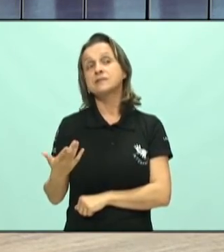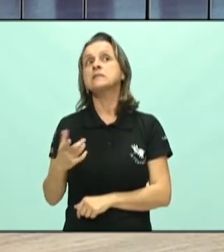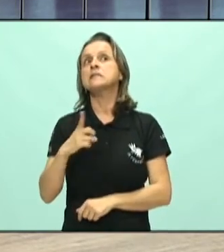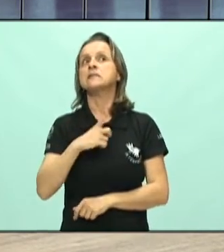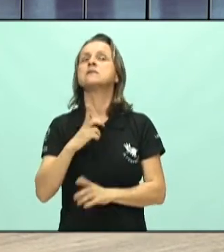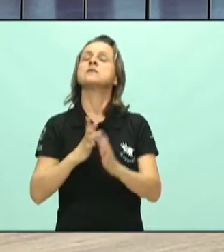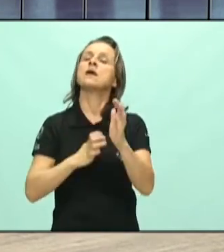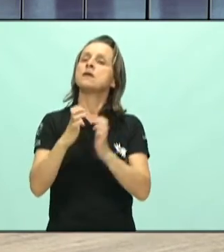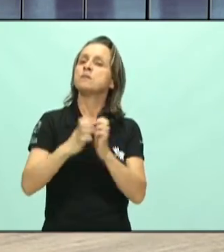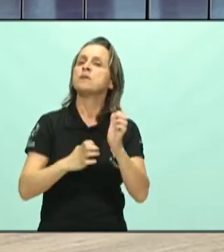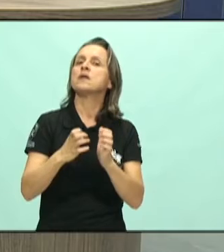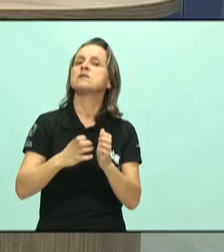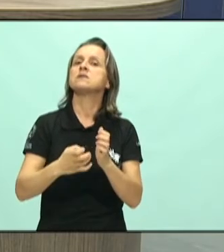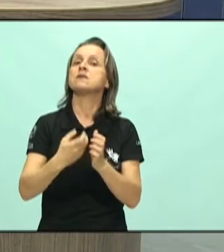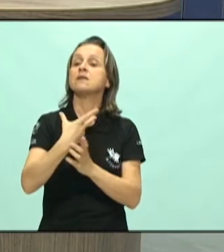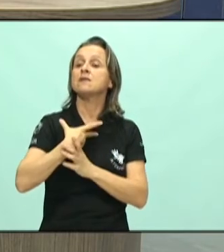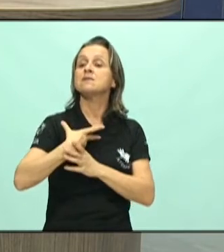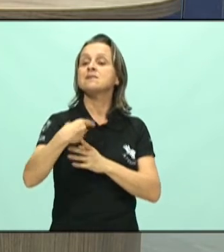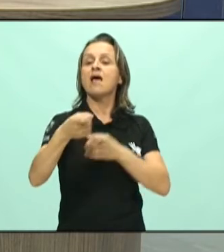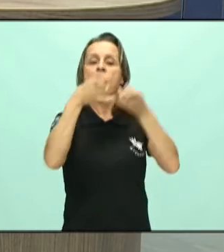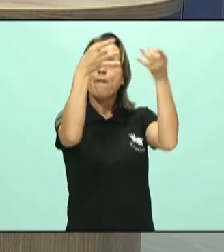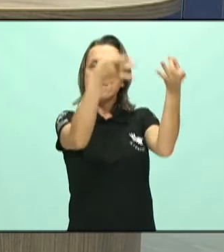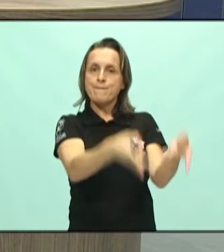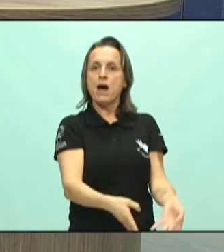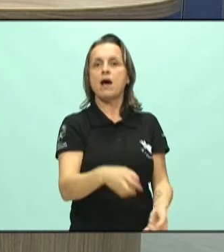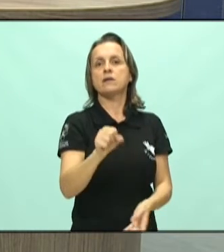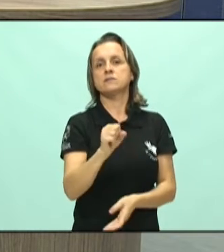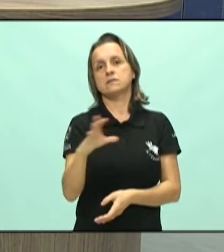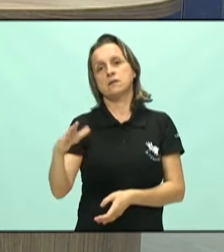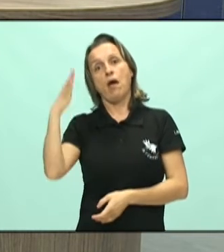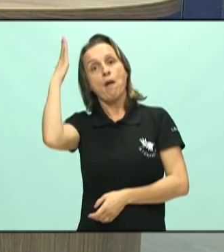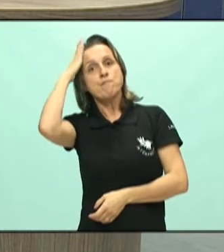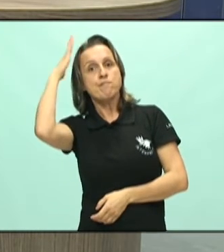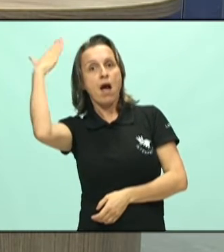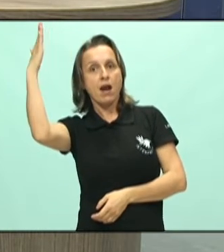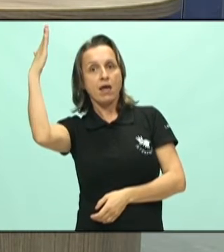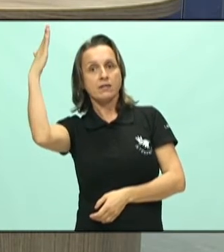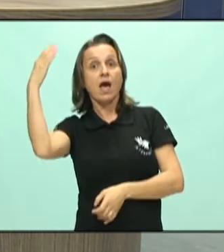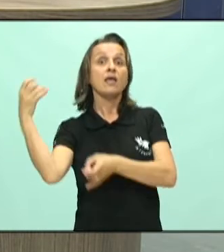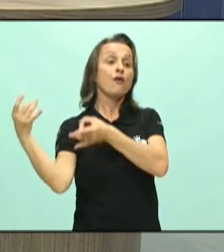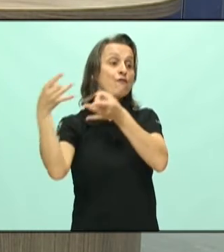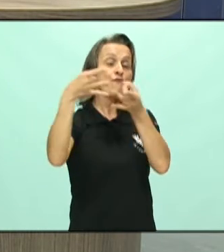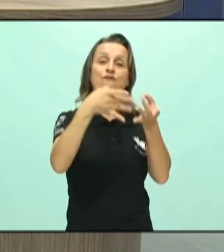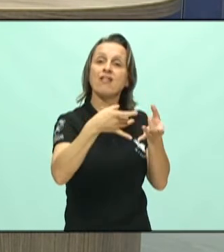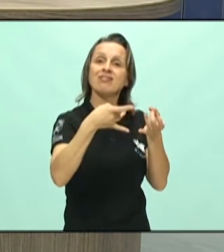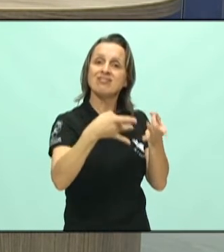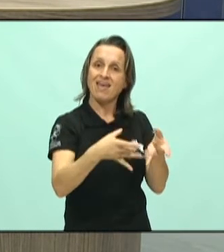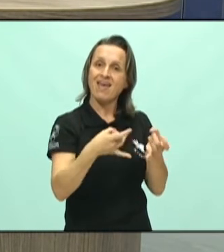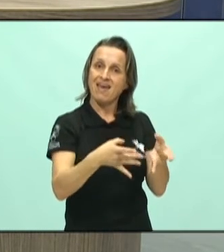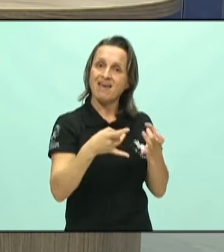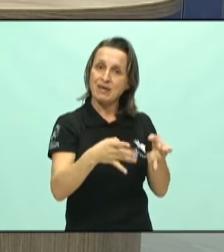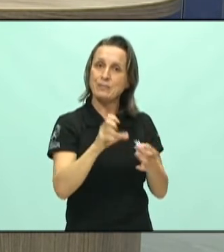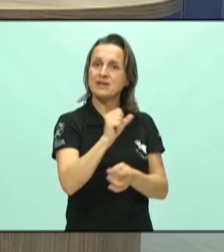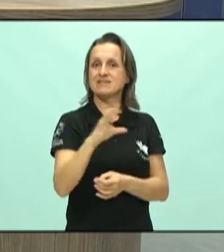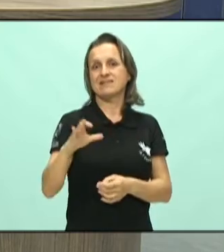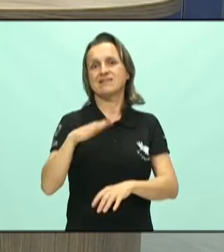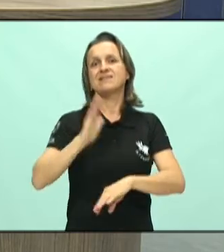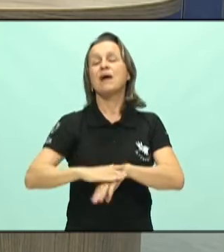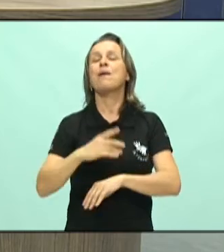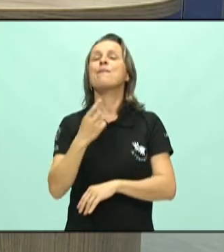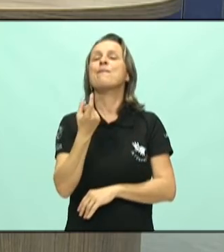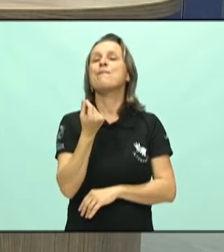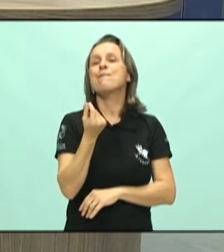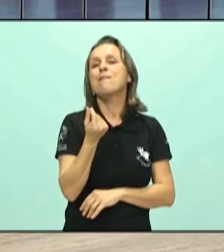empresas que sairiam de Santa Catarina, se instalariam, por exemplo, no Paraná e venderiam para Santa Catarina. Seria mais barato do que produzir aqui dentro do